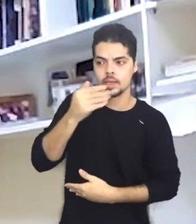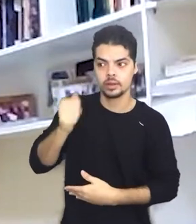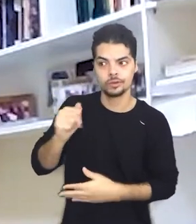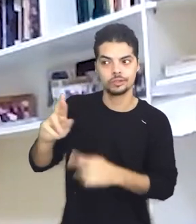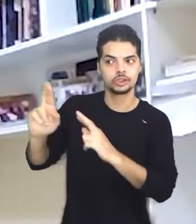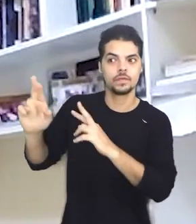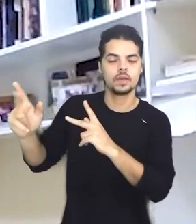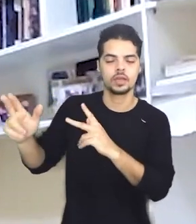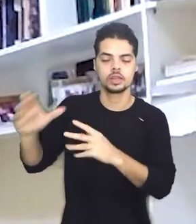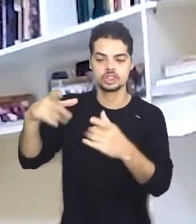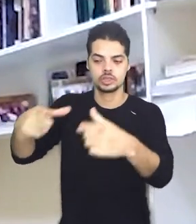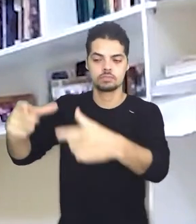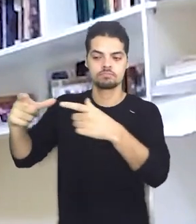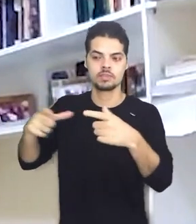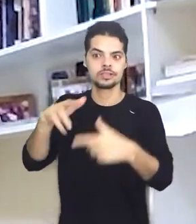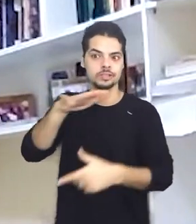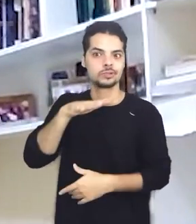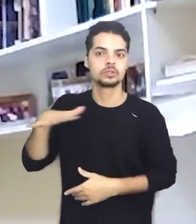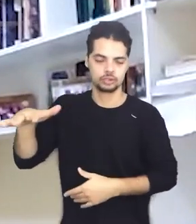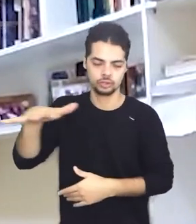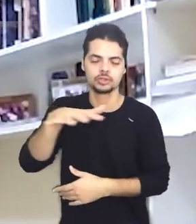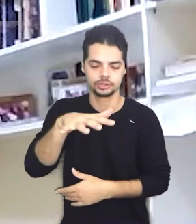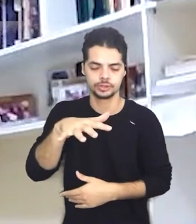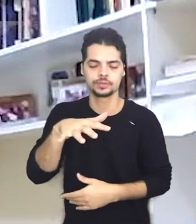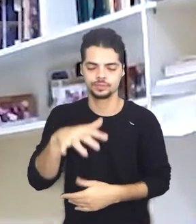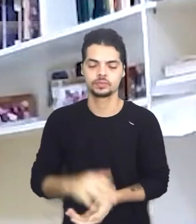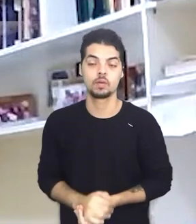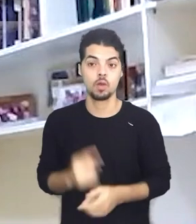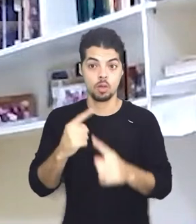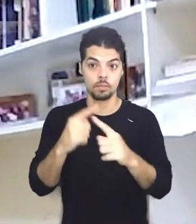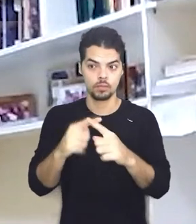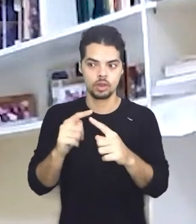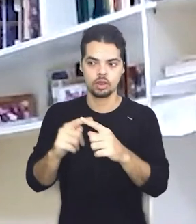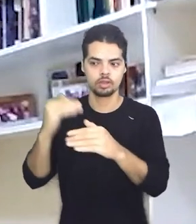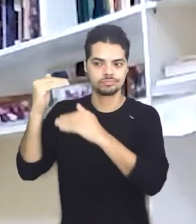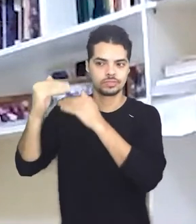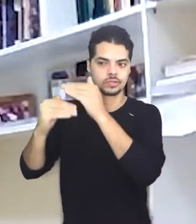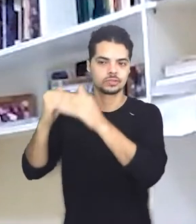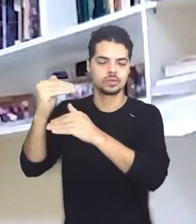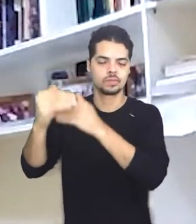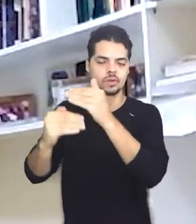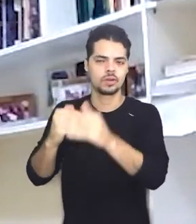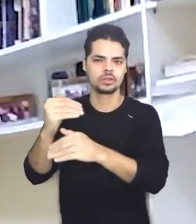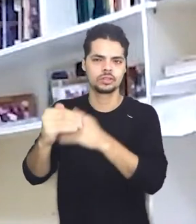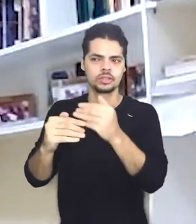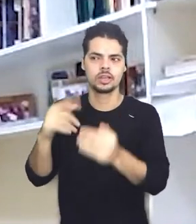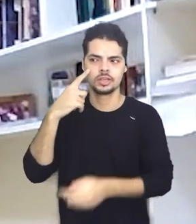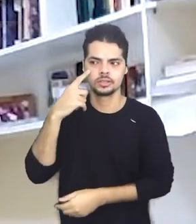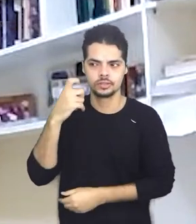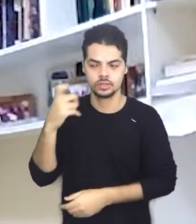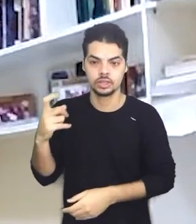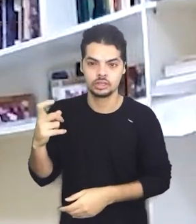nos ajuda a compreender algumas das nossas diferenças regionais. Isso porque o nosso processo